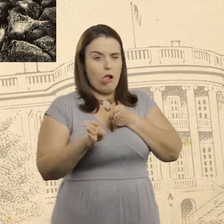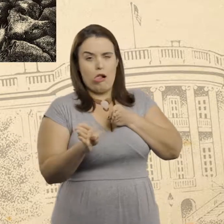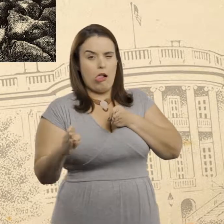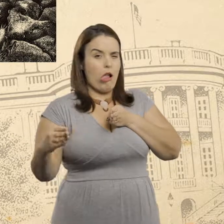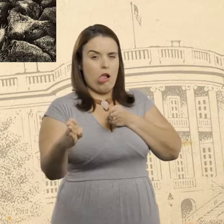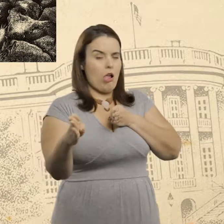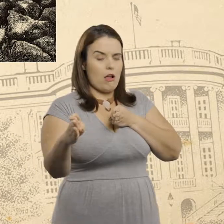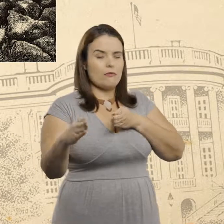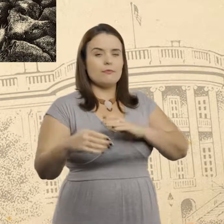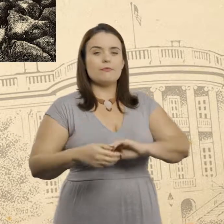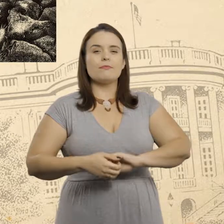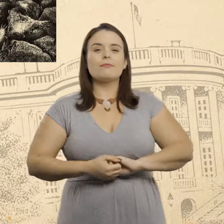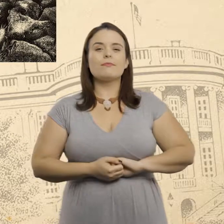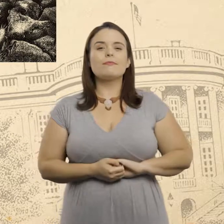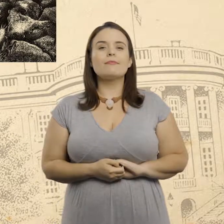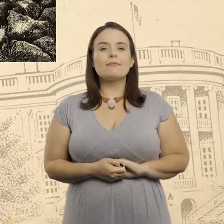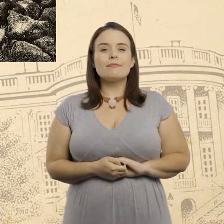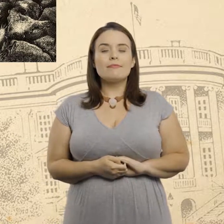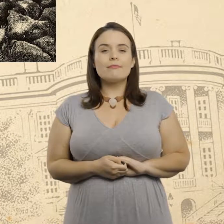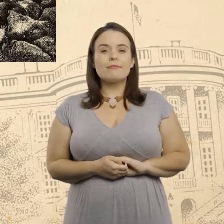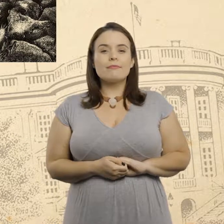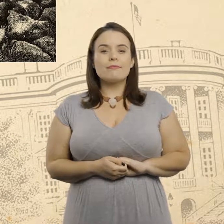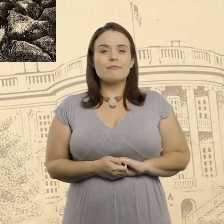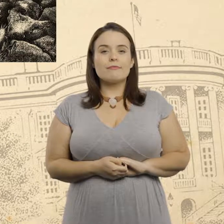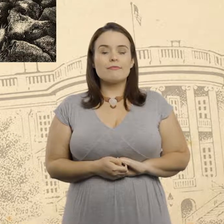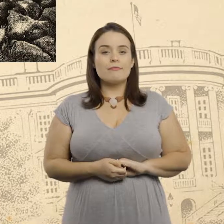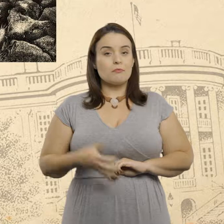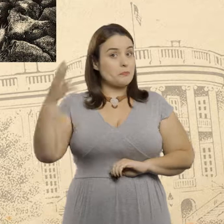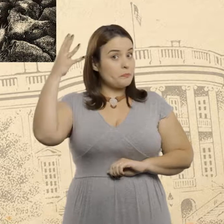uma direção, eles vão até o fim.